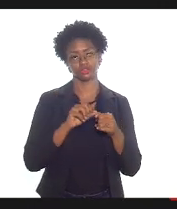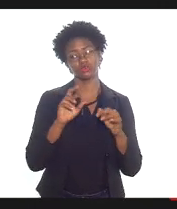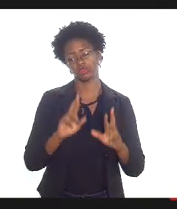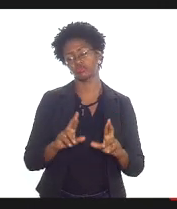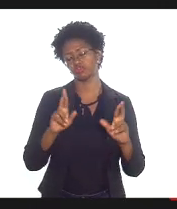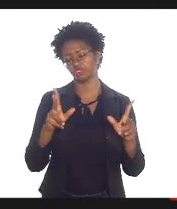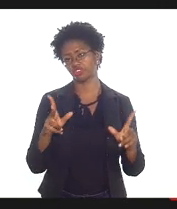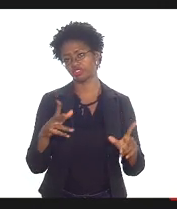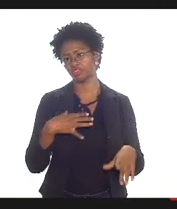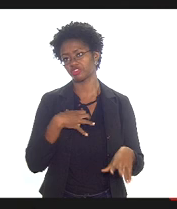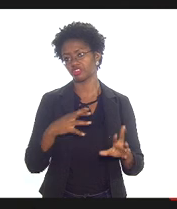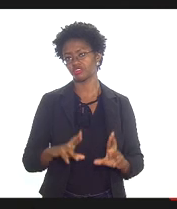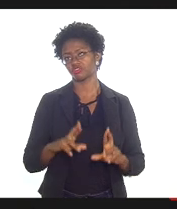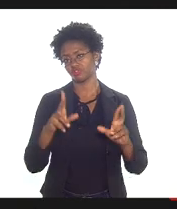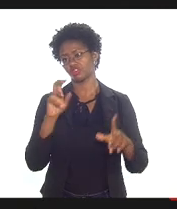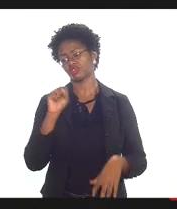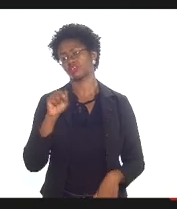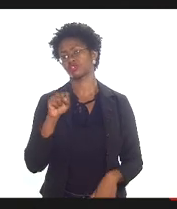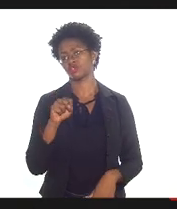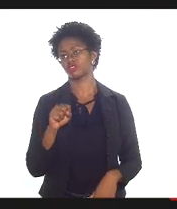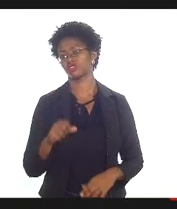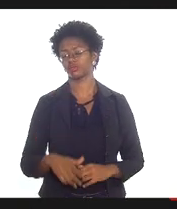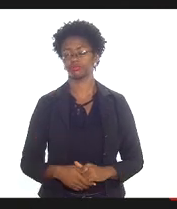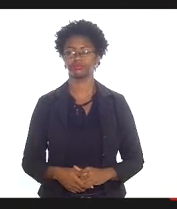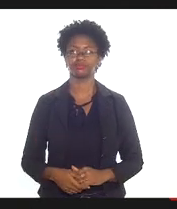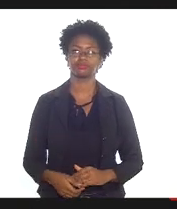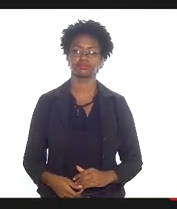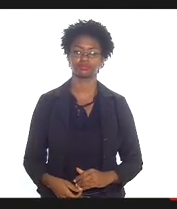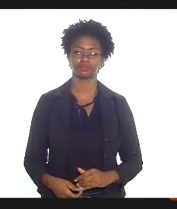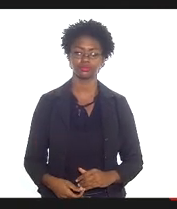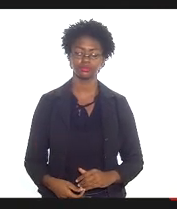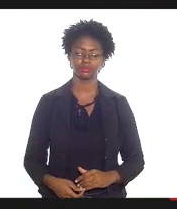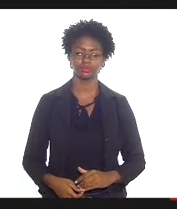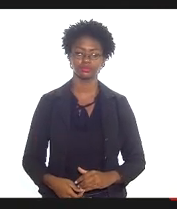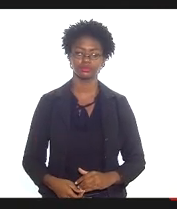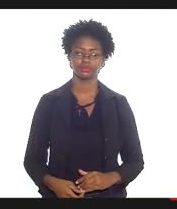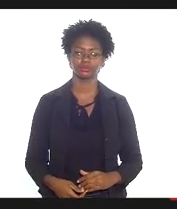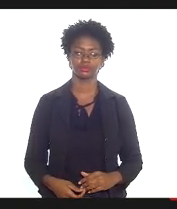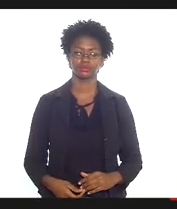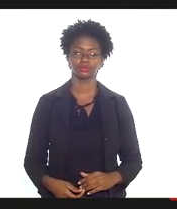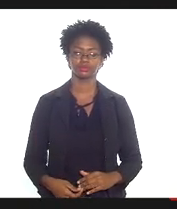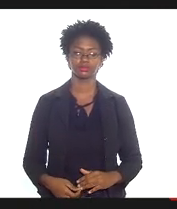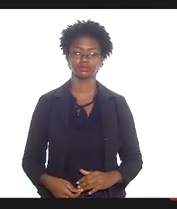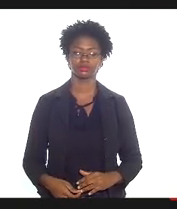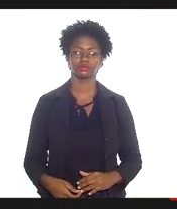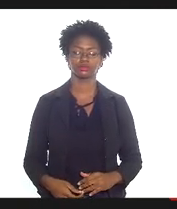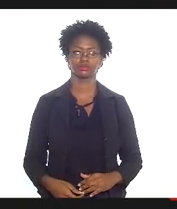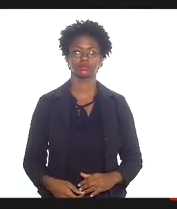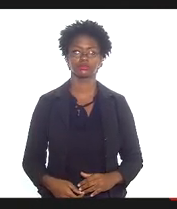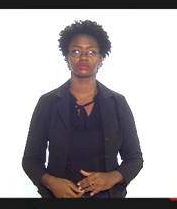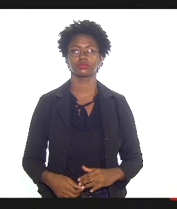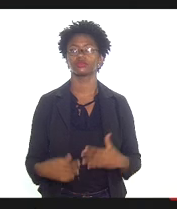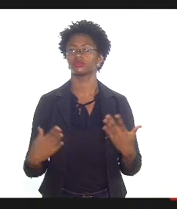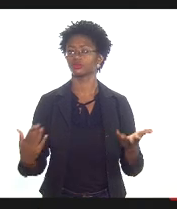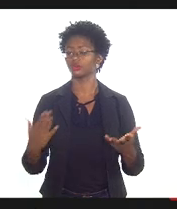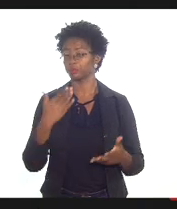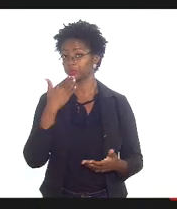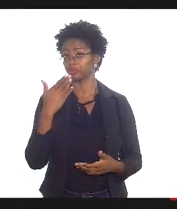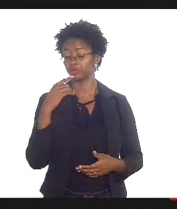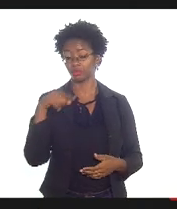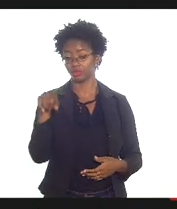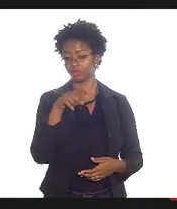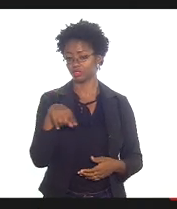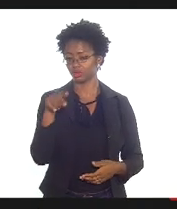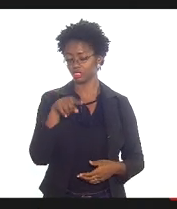diferença. Né? Isso faz diferença. Bom, aí eu peço para vocês para